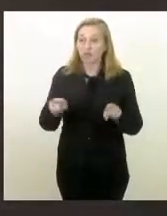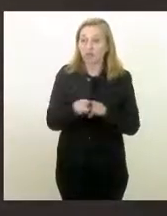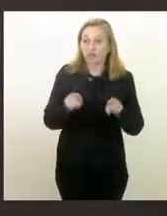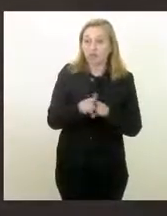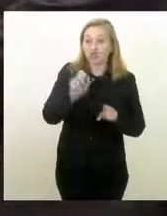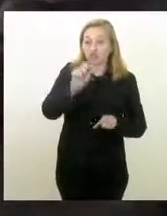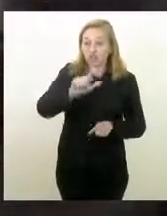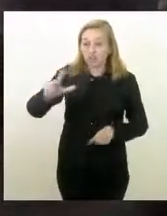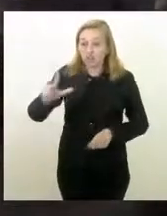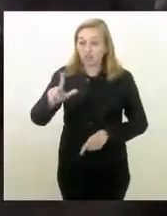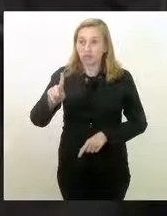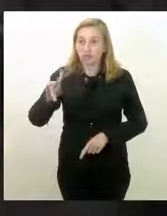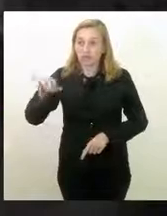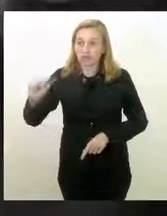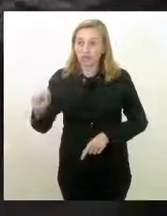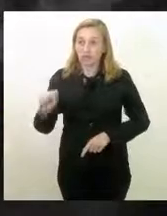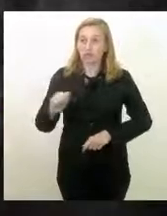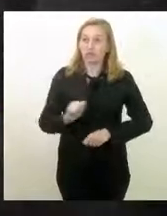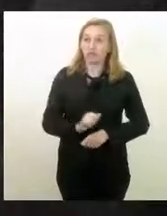Viana,